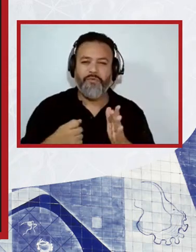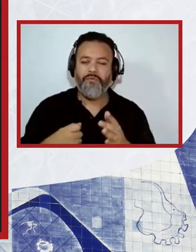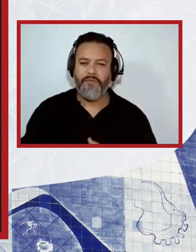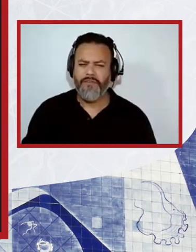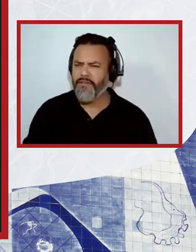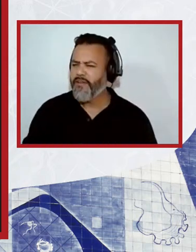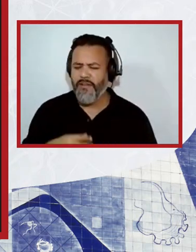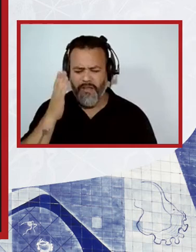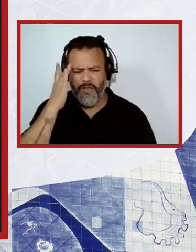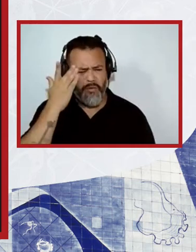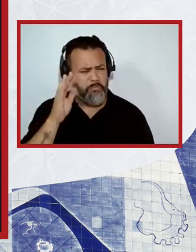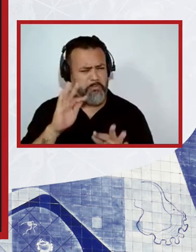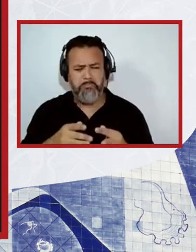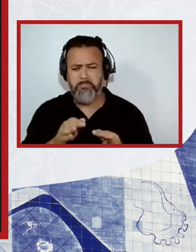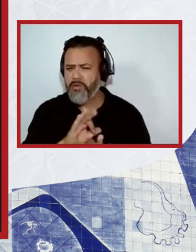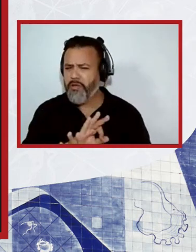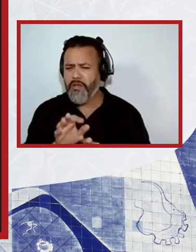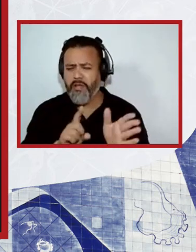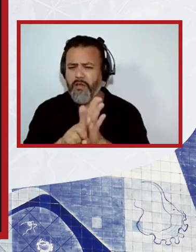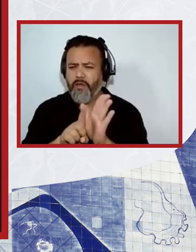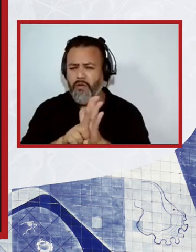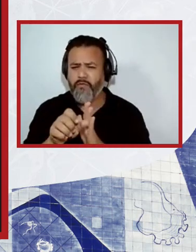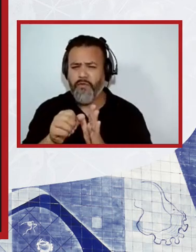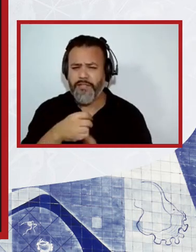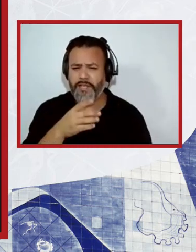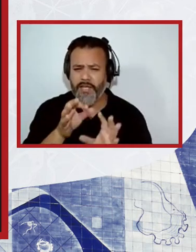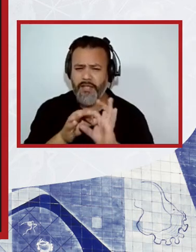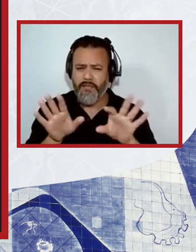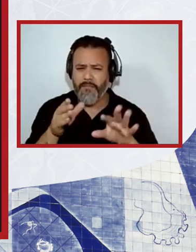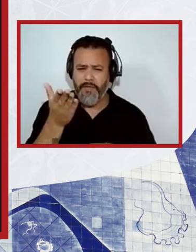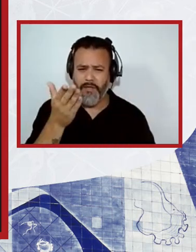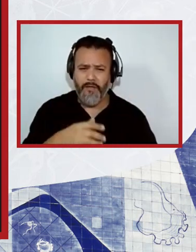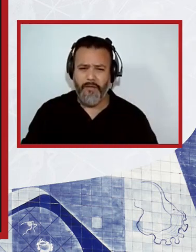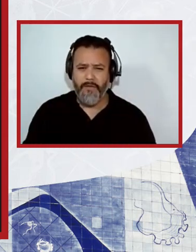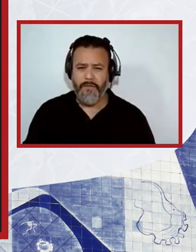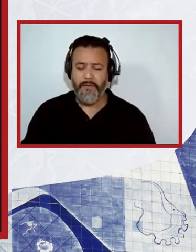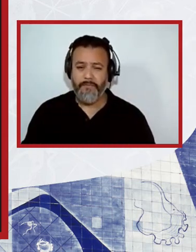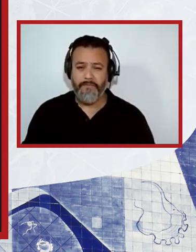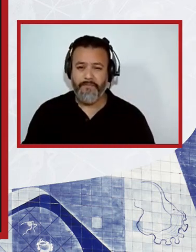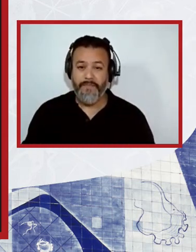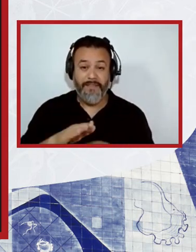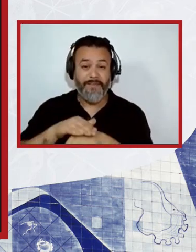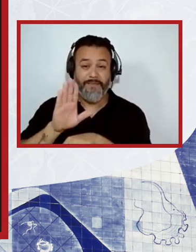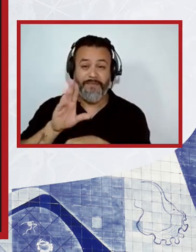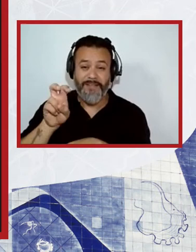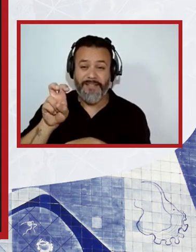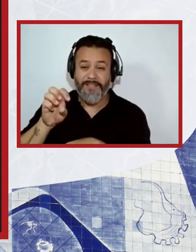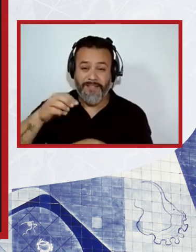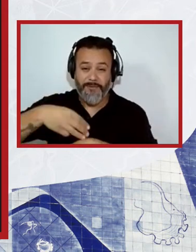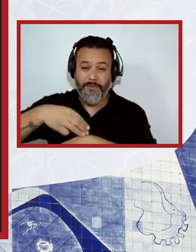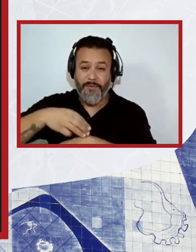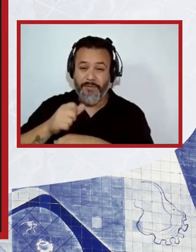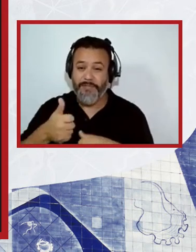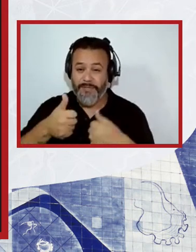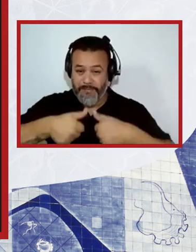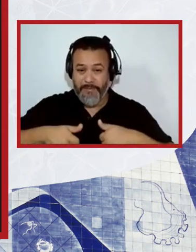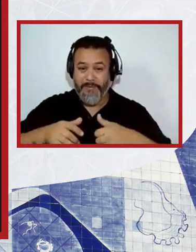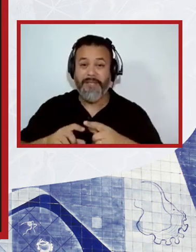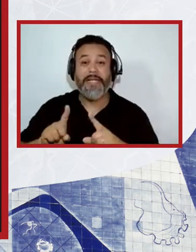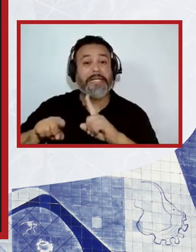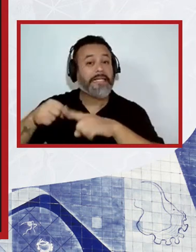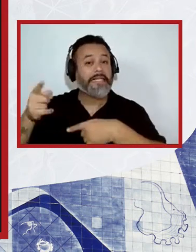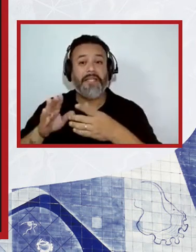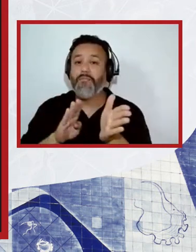isso. Eu vou deixar essa pergunta. Eu vou ficar mais uns 5 minutos com vocês. E depois eu vou